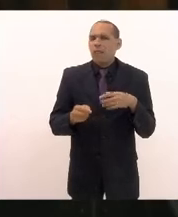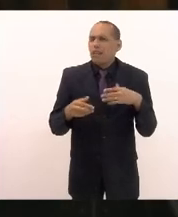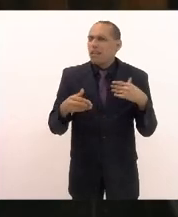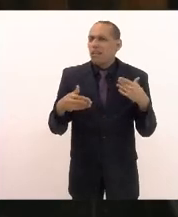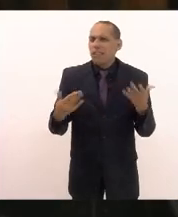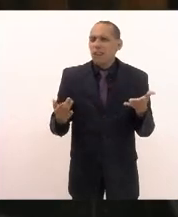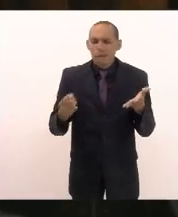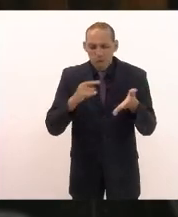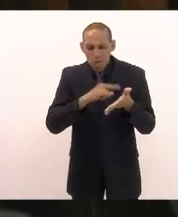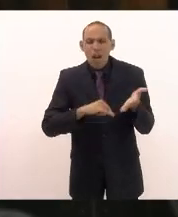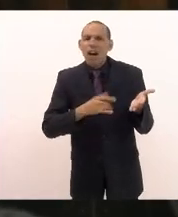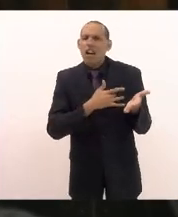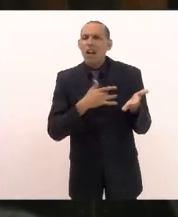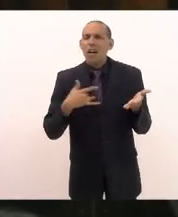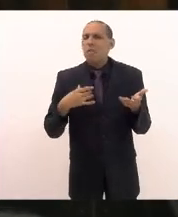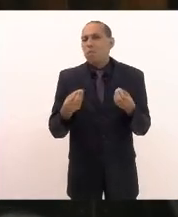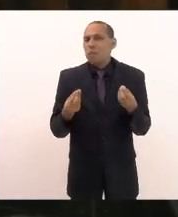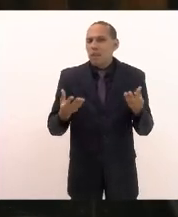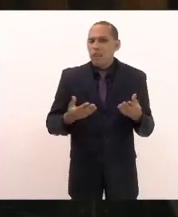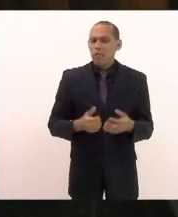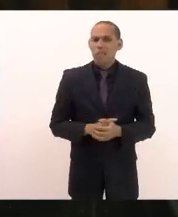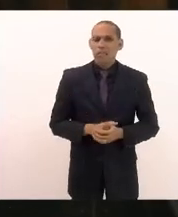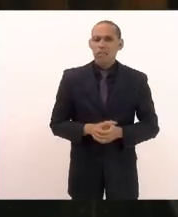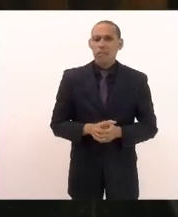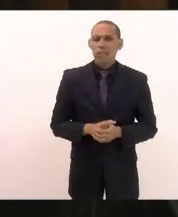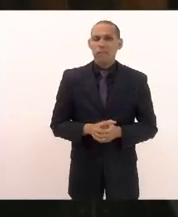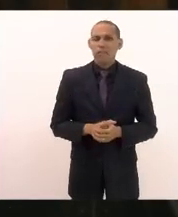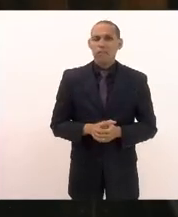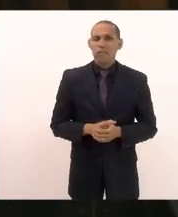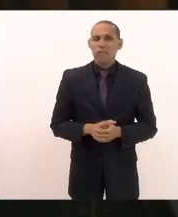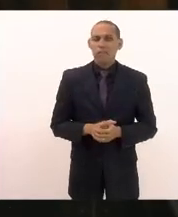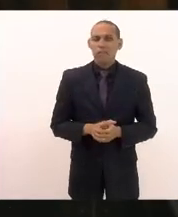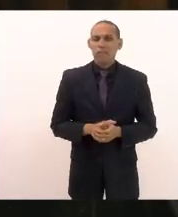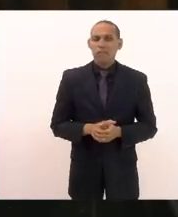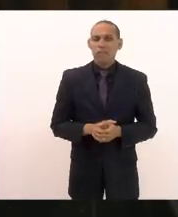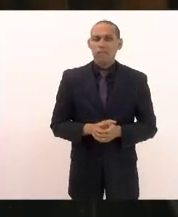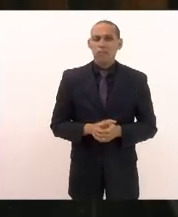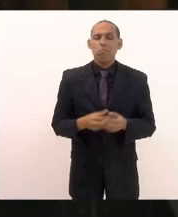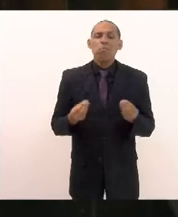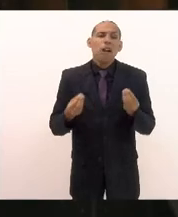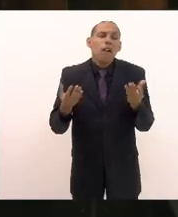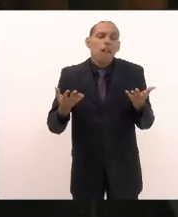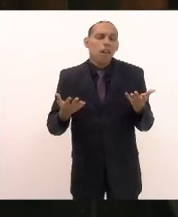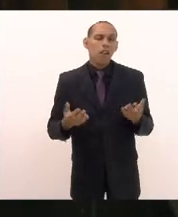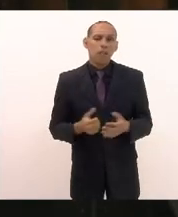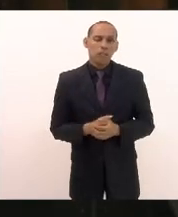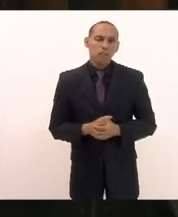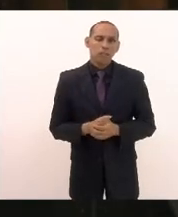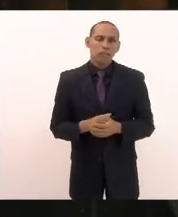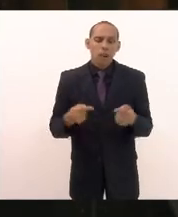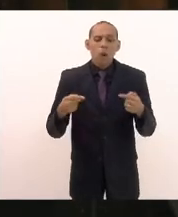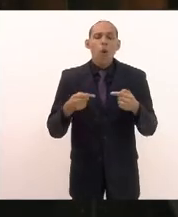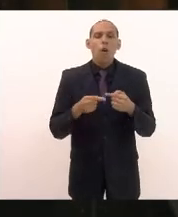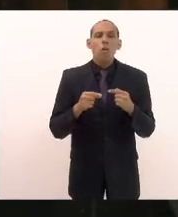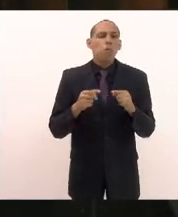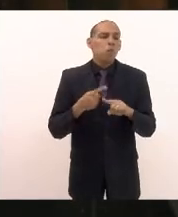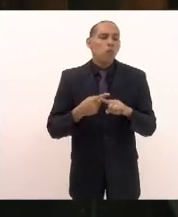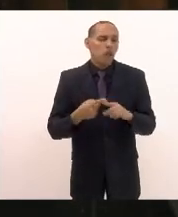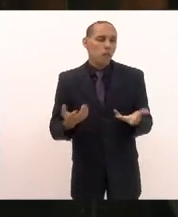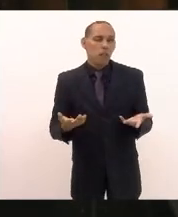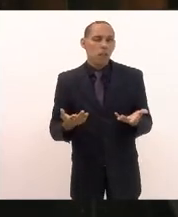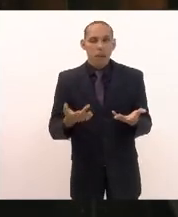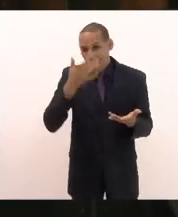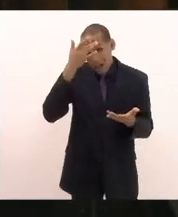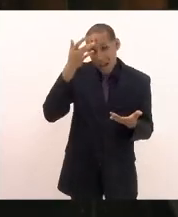do passaporte sanitário? Qual é a lógica do passaporte sanitário? Se quem deve proteger